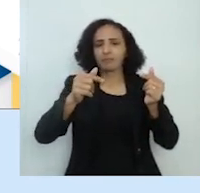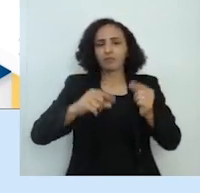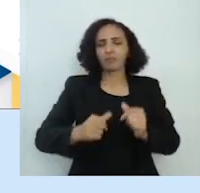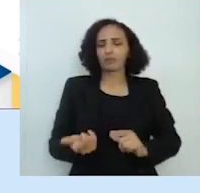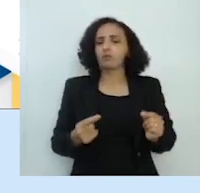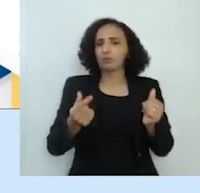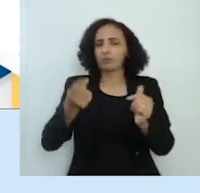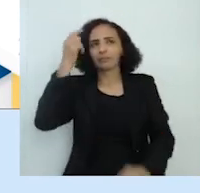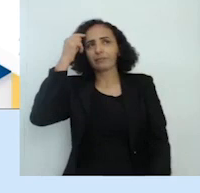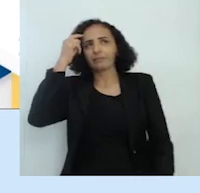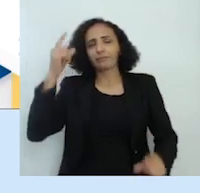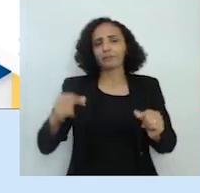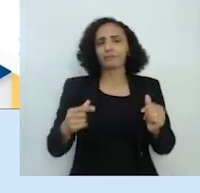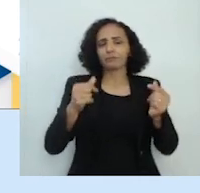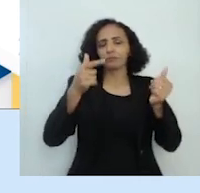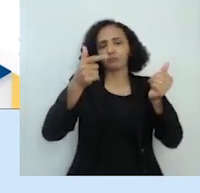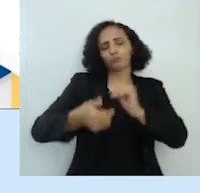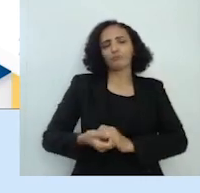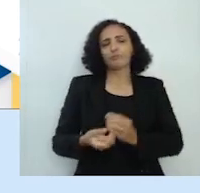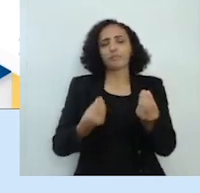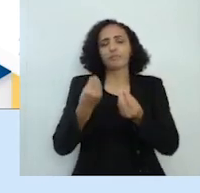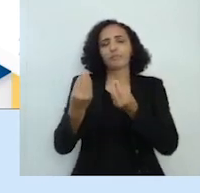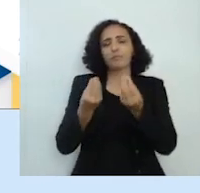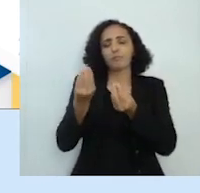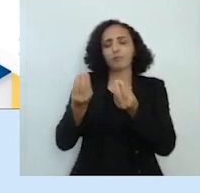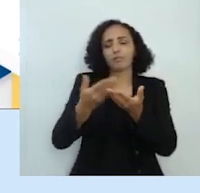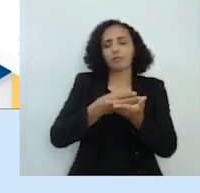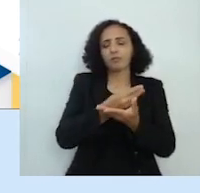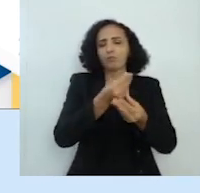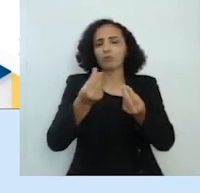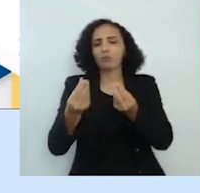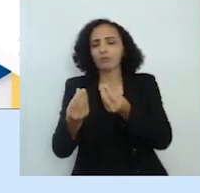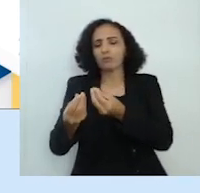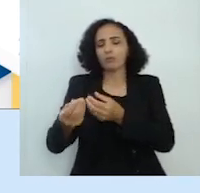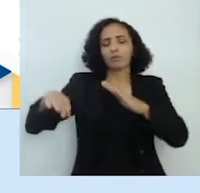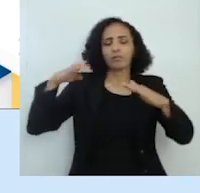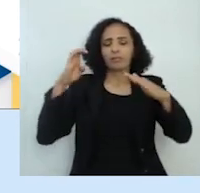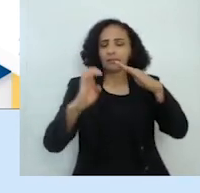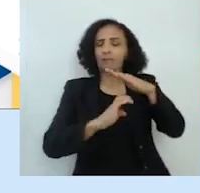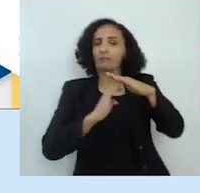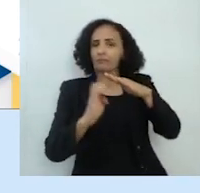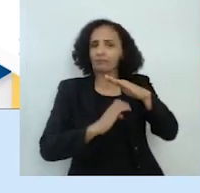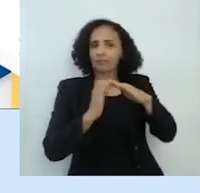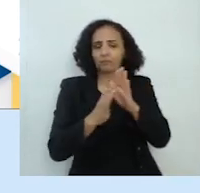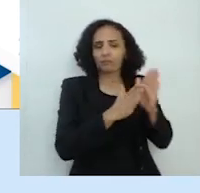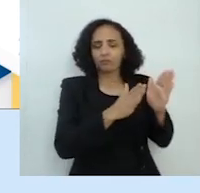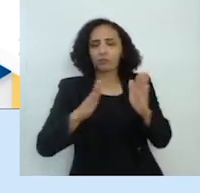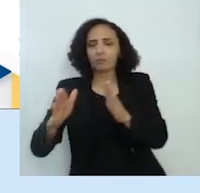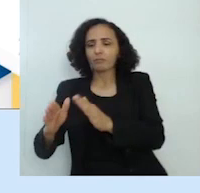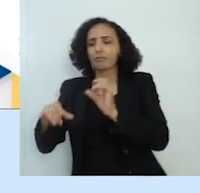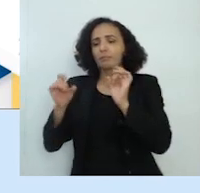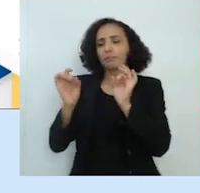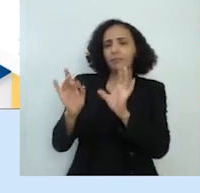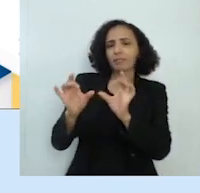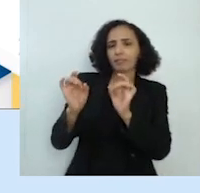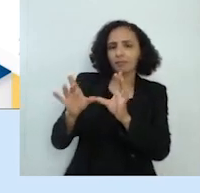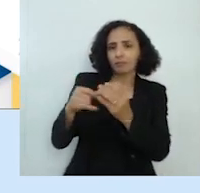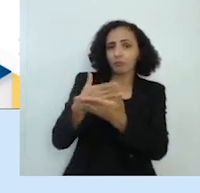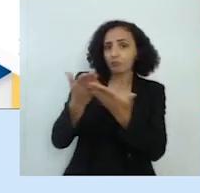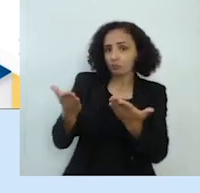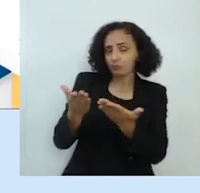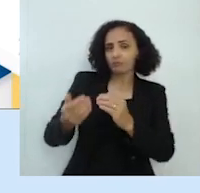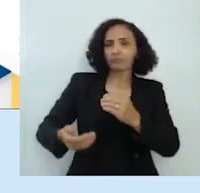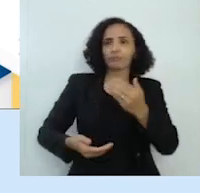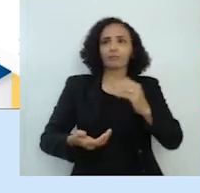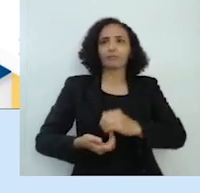lucro. É o resultado do investimento realizado por um grande empresário depois da venda dos seus produtos ou do seu serviço. Eu botei